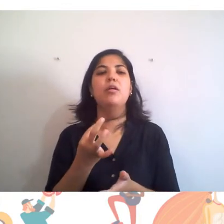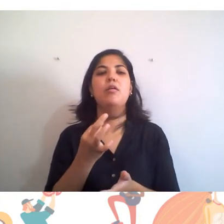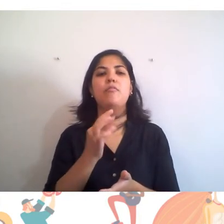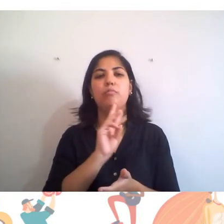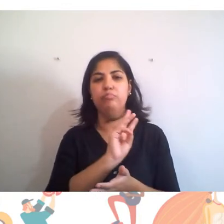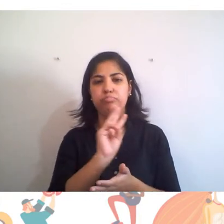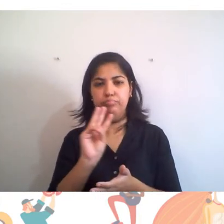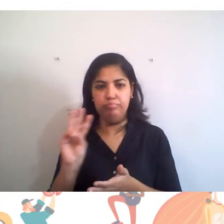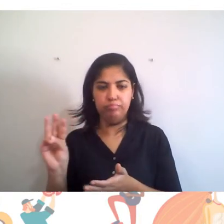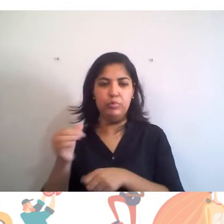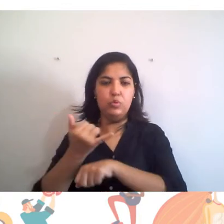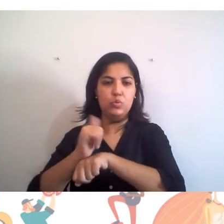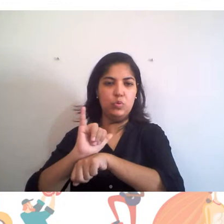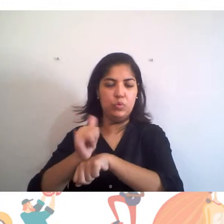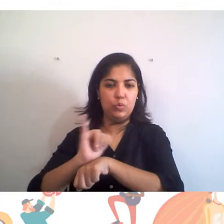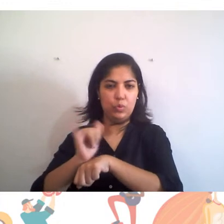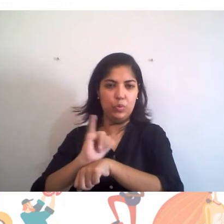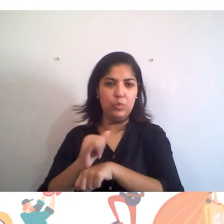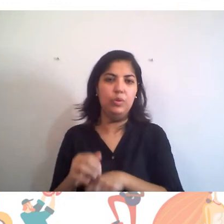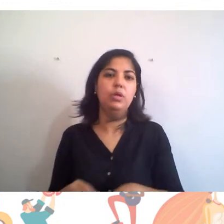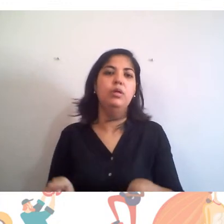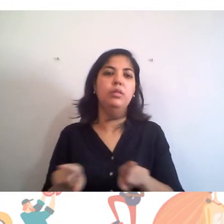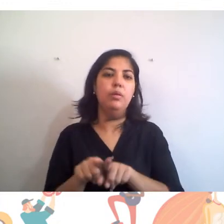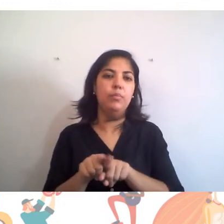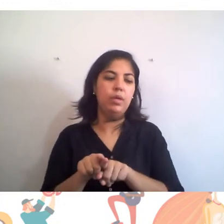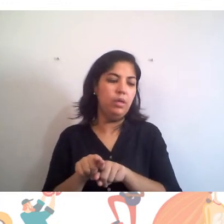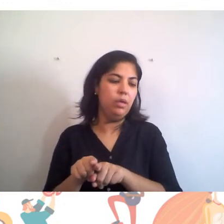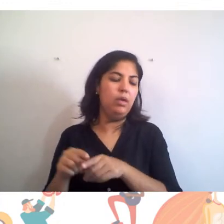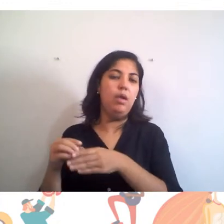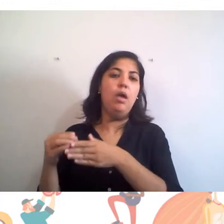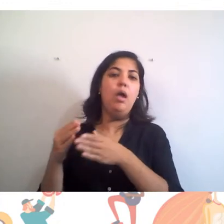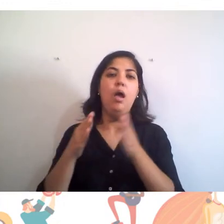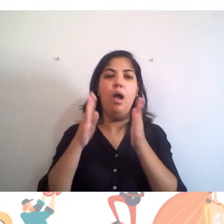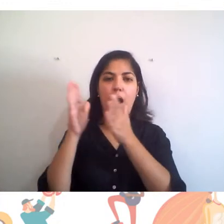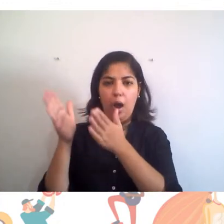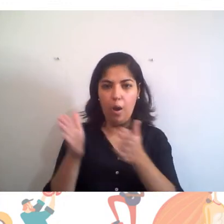nada, e também acompanhe a gente nas nossas mídias